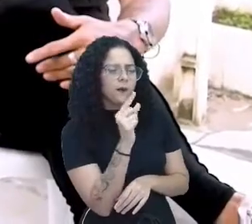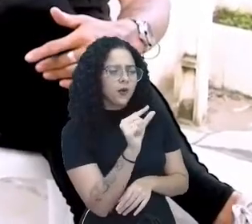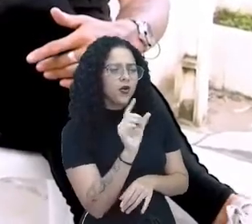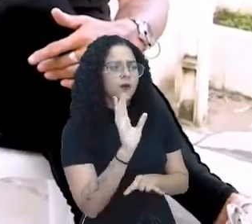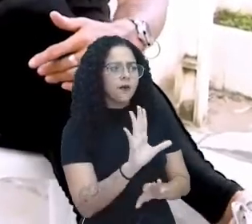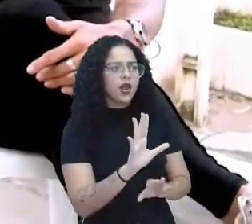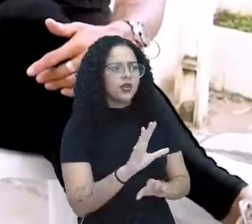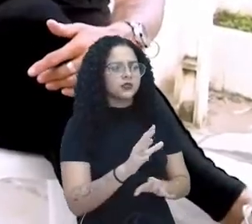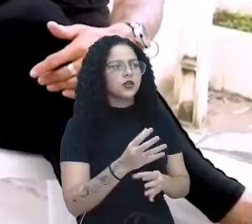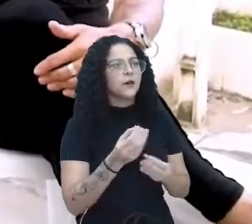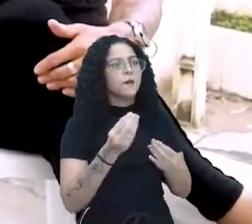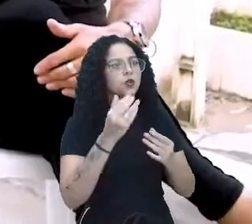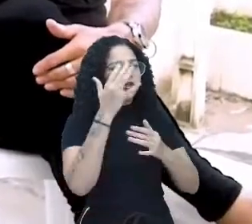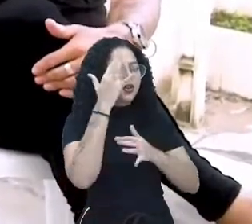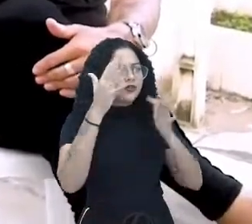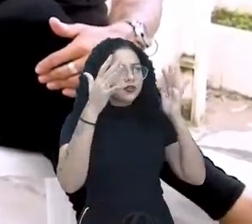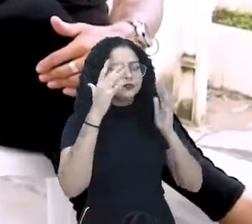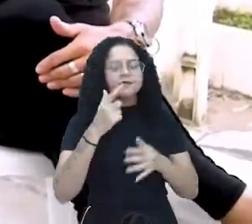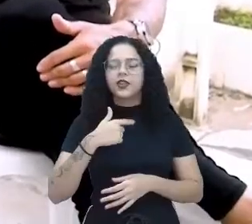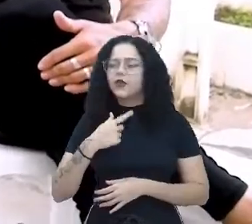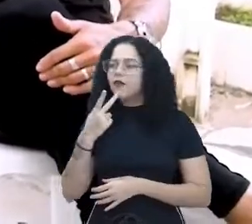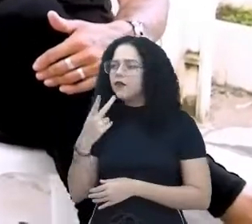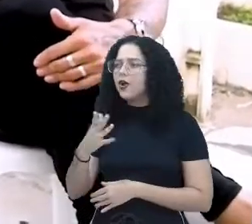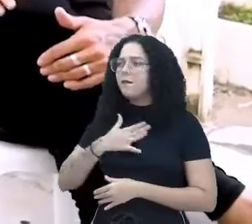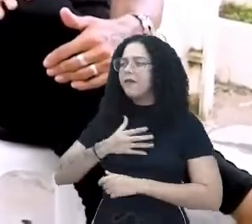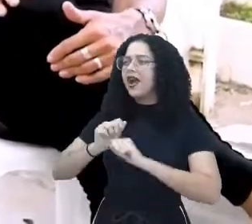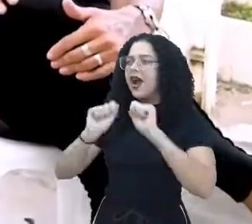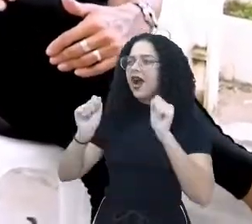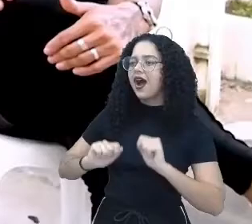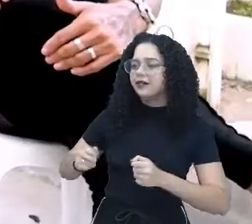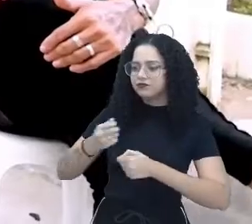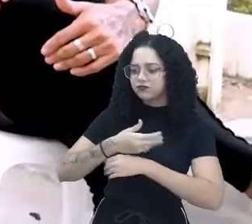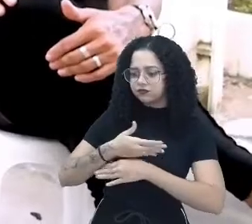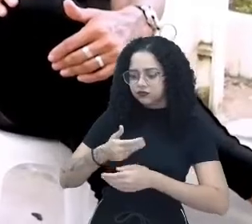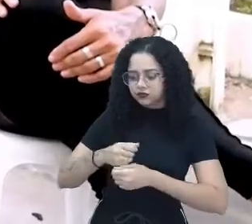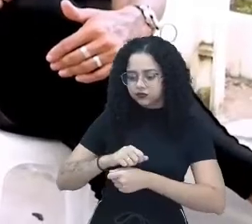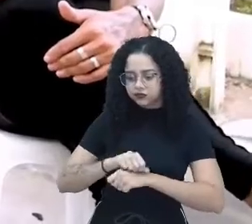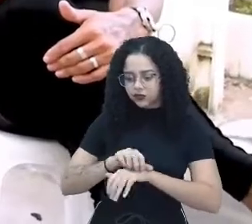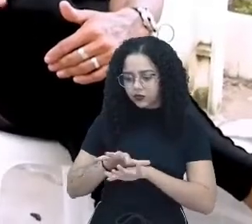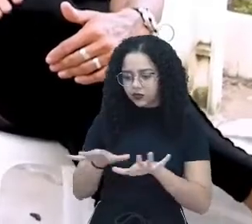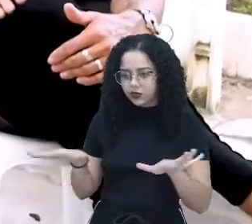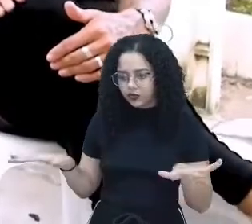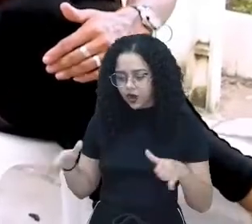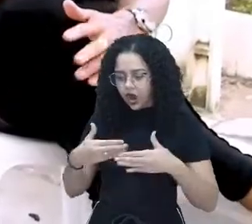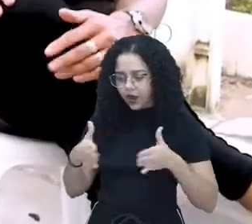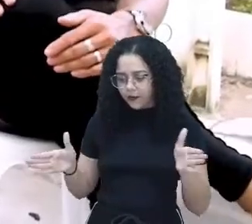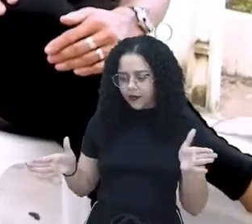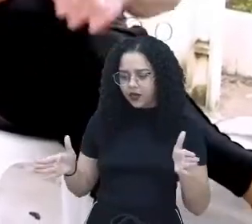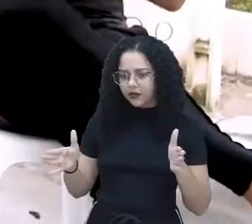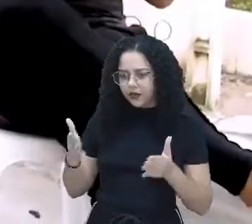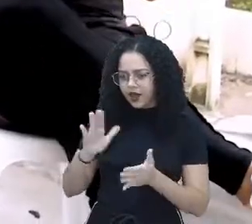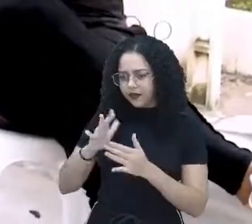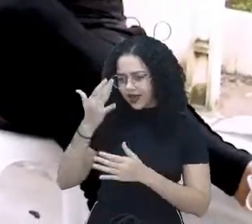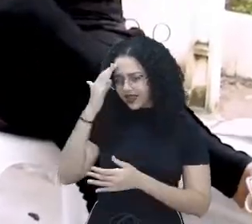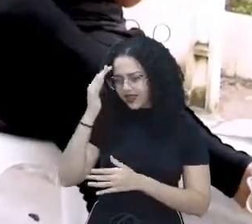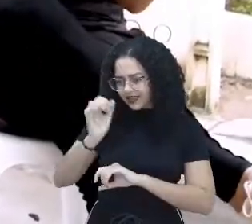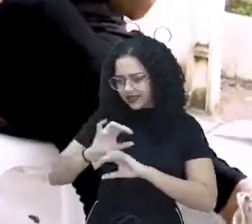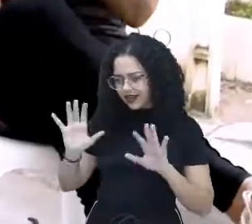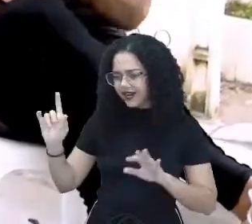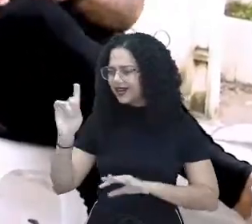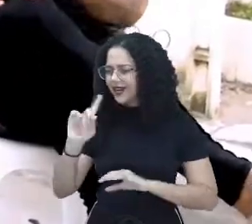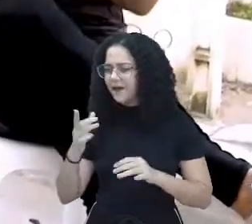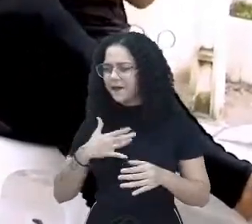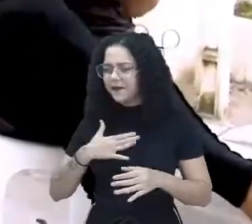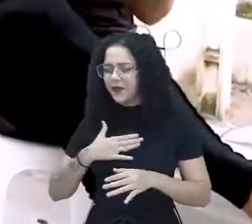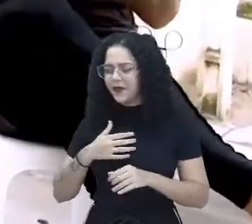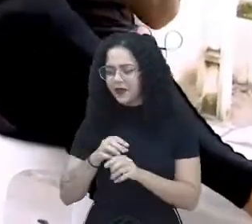é? eu digo, inclusive, que a minha arte, ela não abre muito espaço para interpretação, não. Tá ligado? Eu sou um cara, assim, de um conceito muito